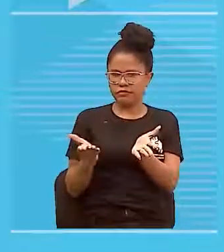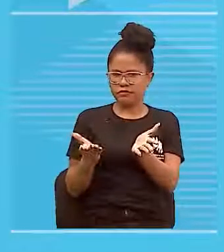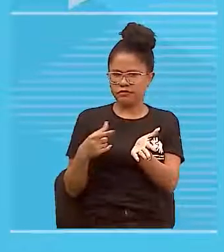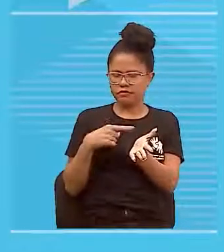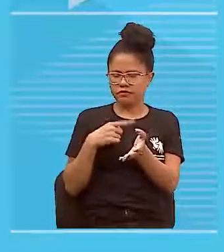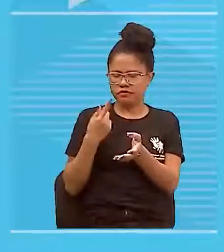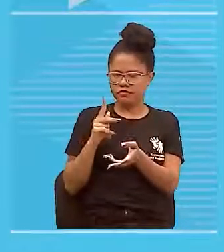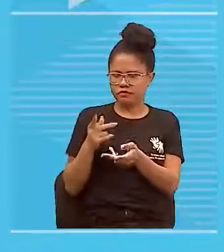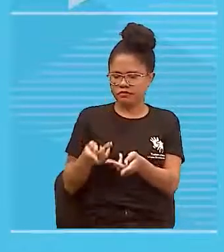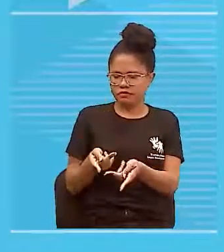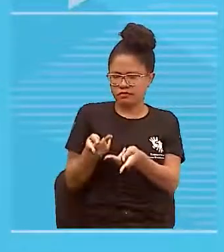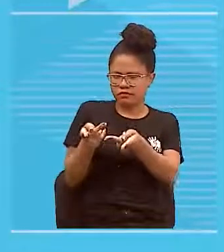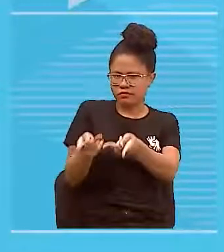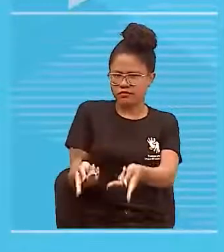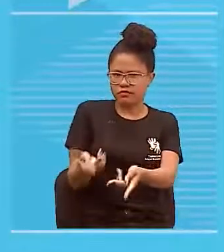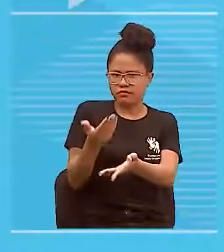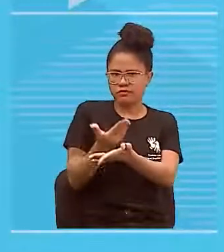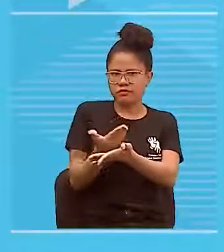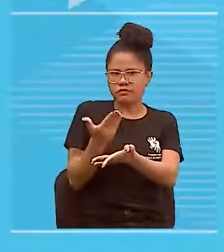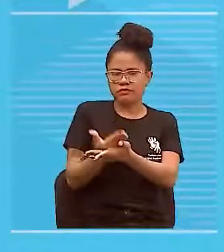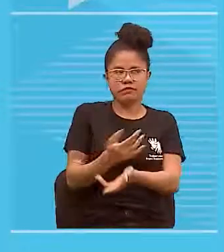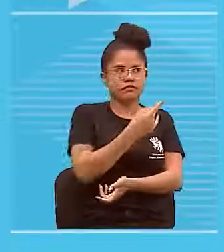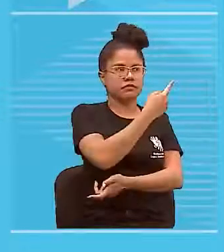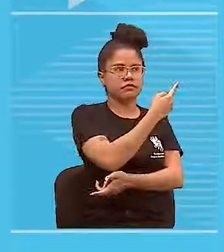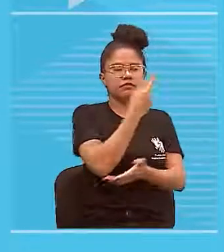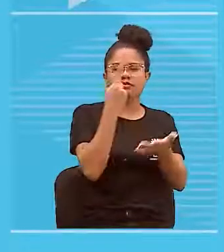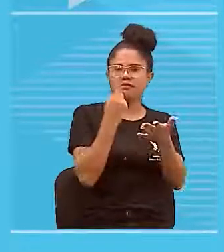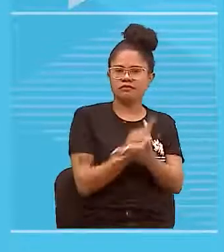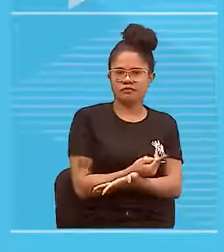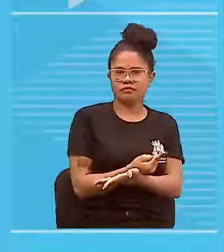visitas eu estou aqui trabalhando